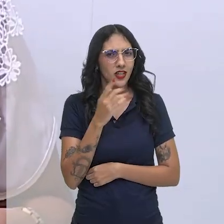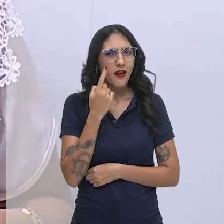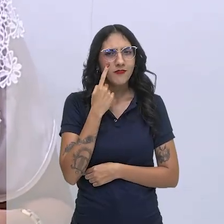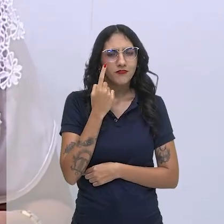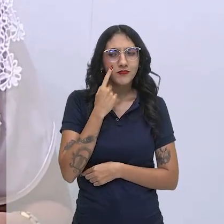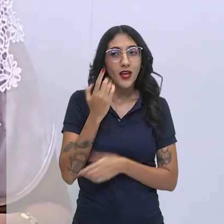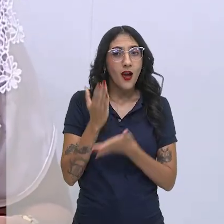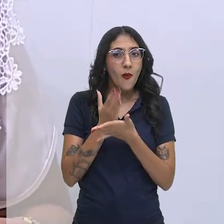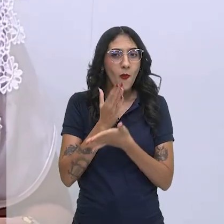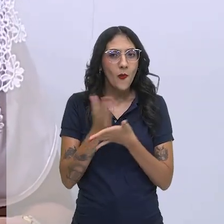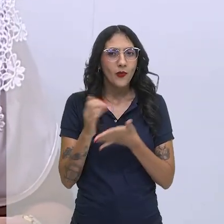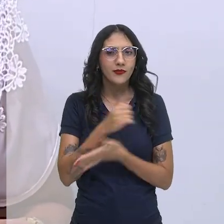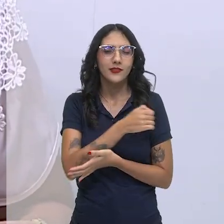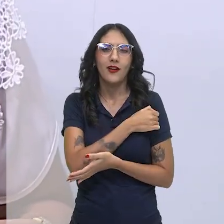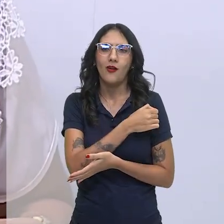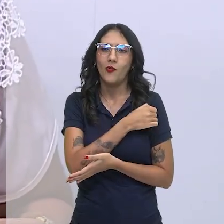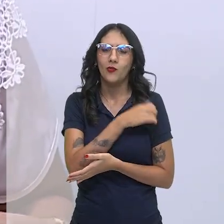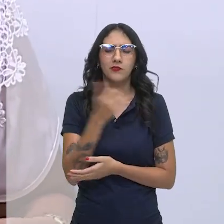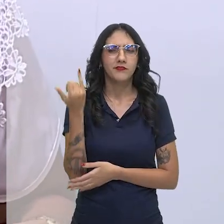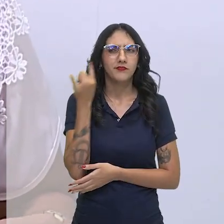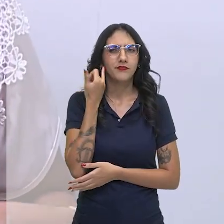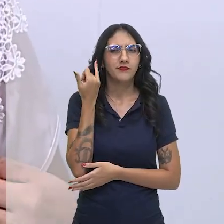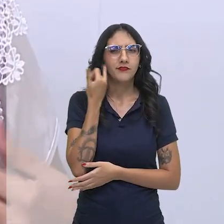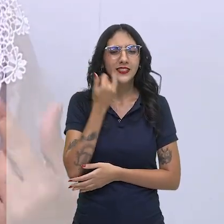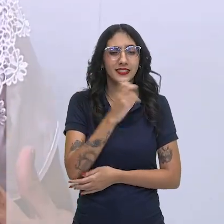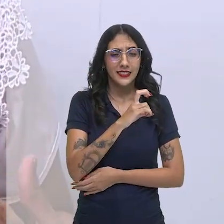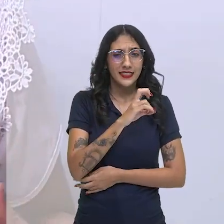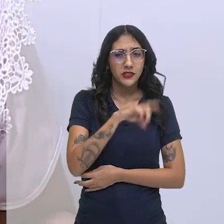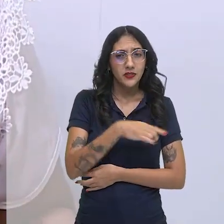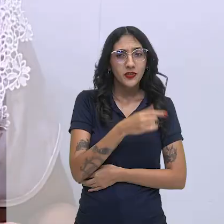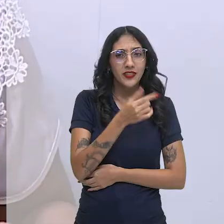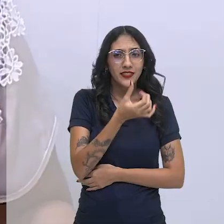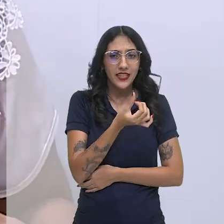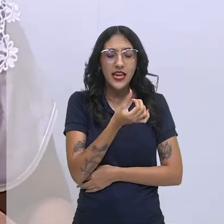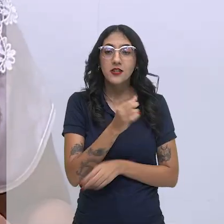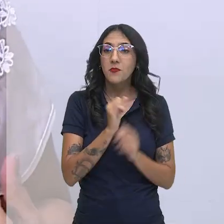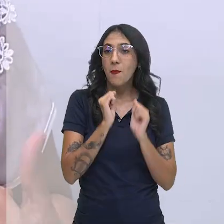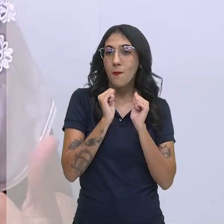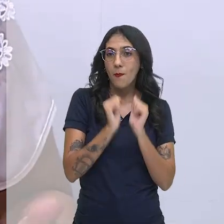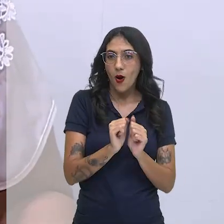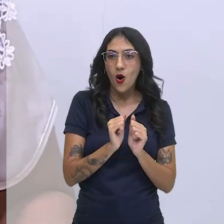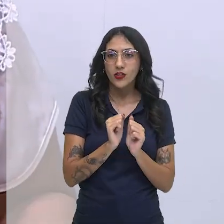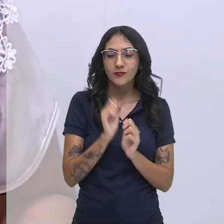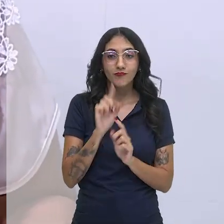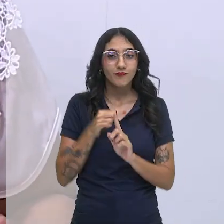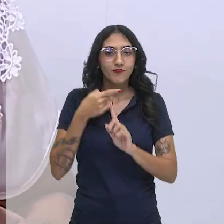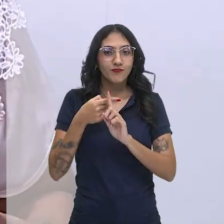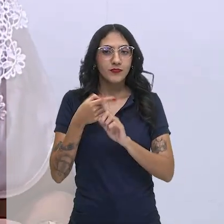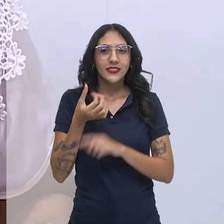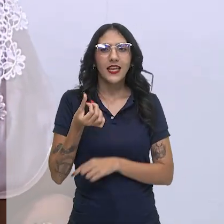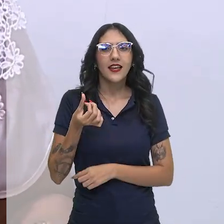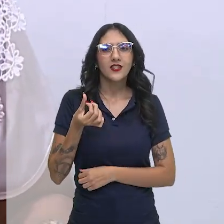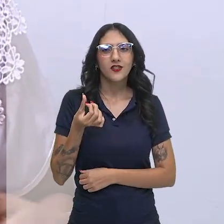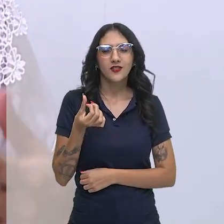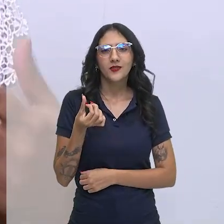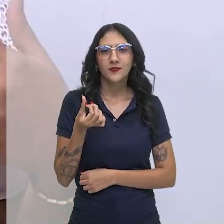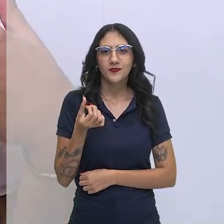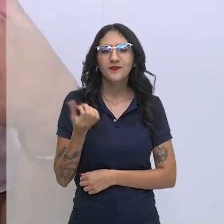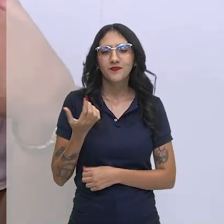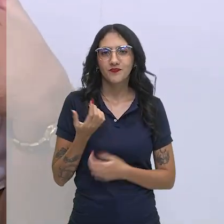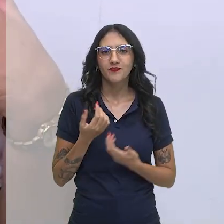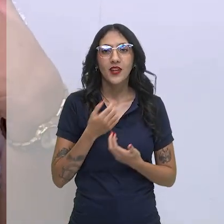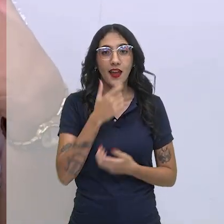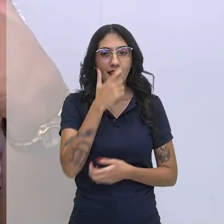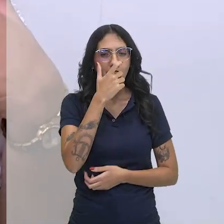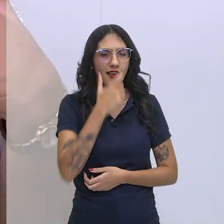colegas de exatas que 5,6 pode ser arredondado para 6. Eu, como eu sou uma